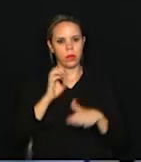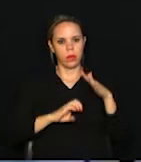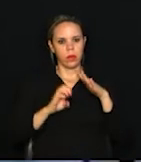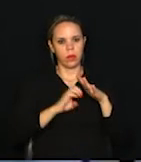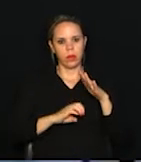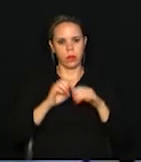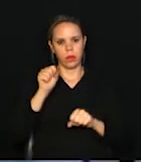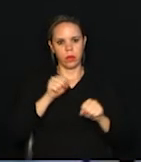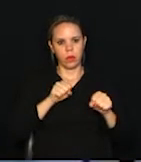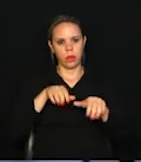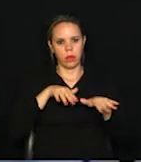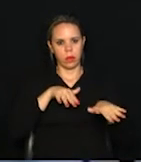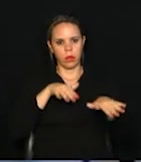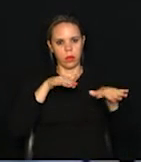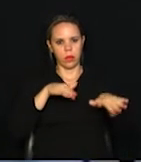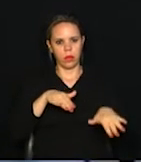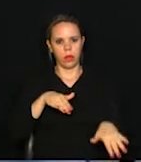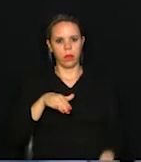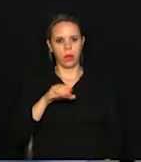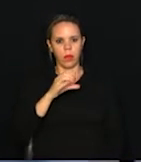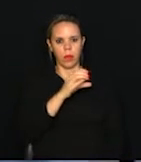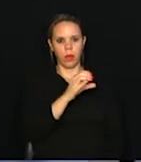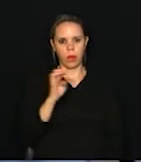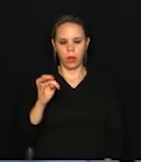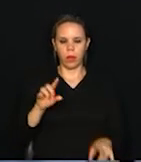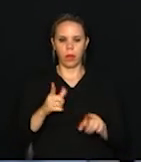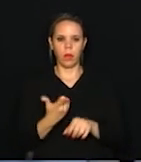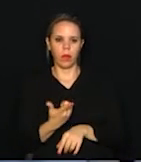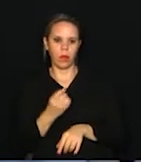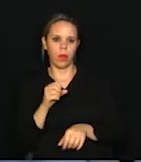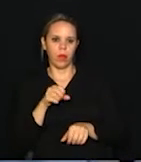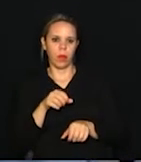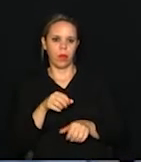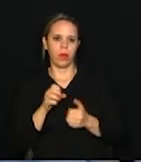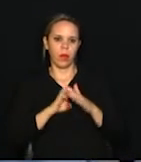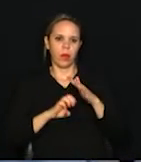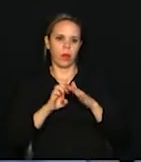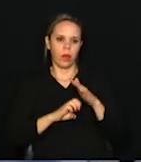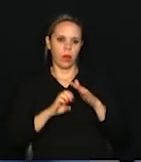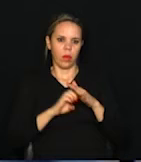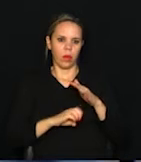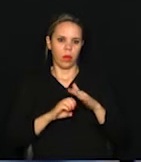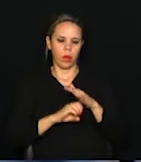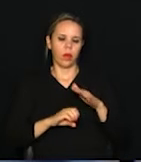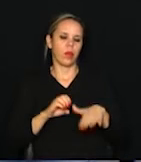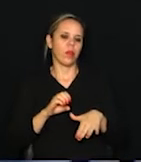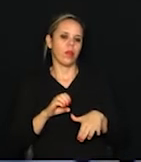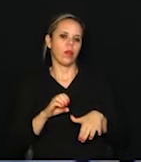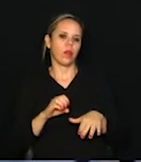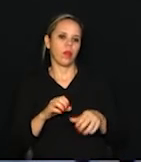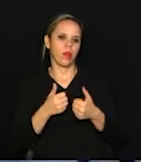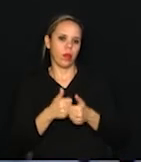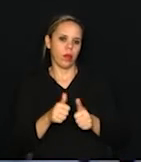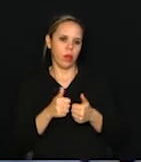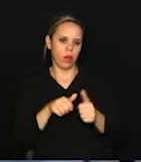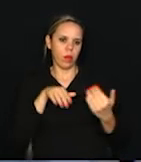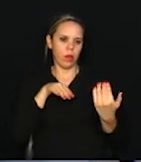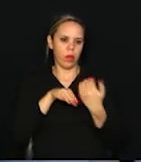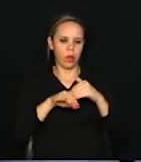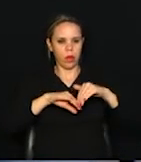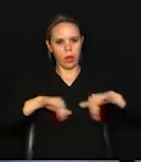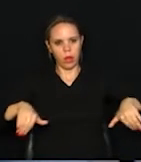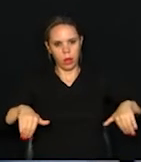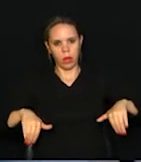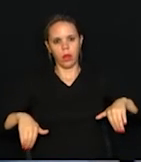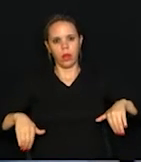de trânsito chamada CET e uma empresa de transporte chamada SP Trans separadas, o